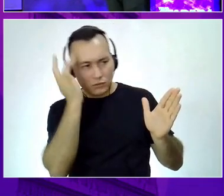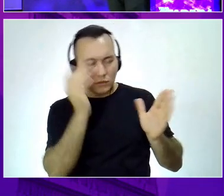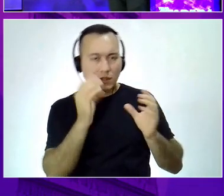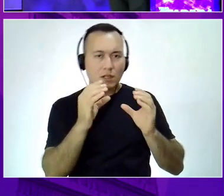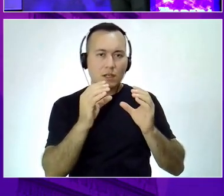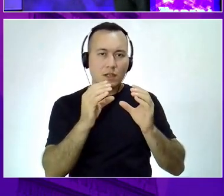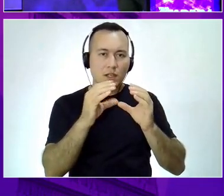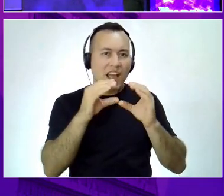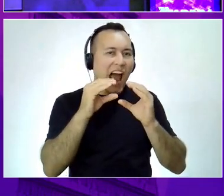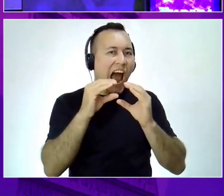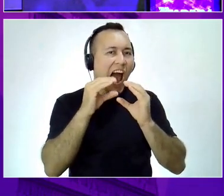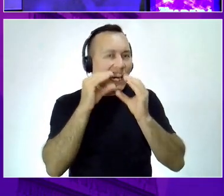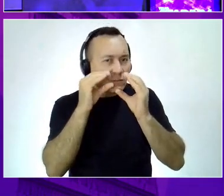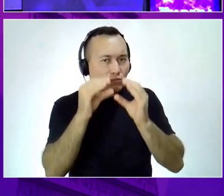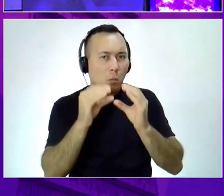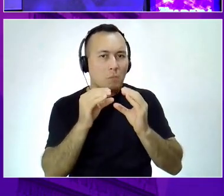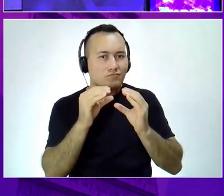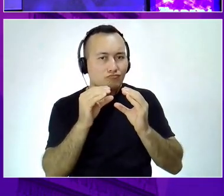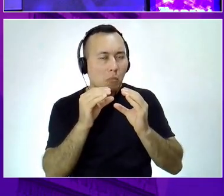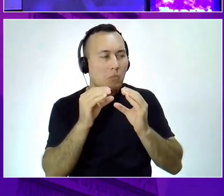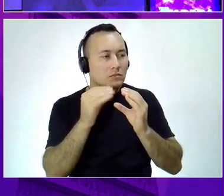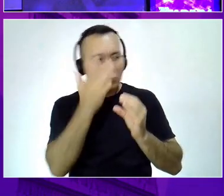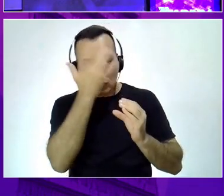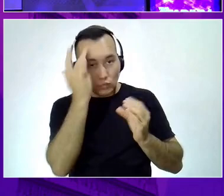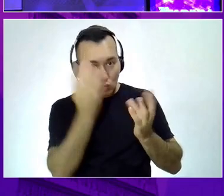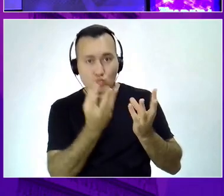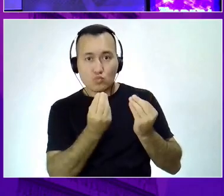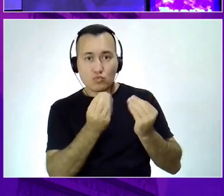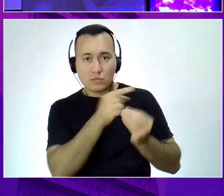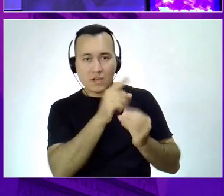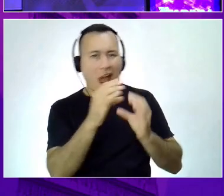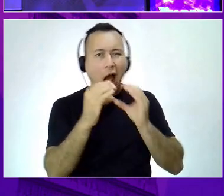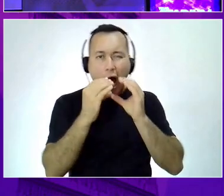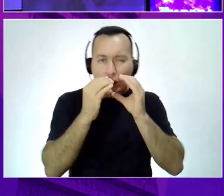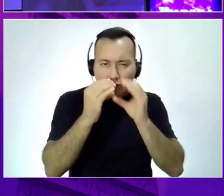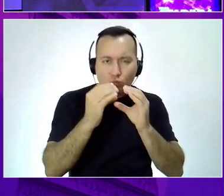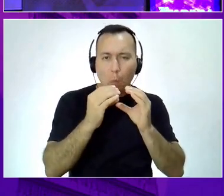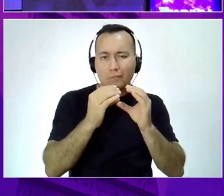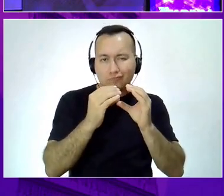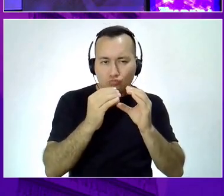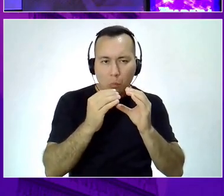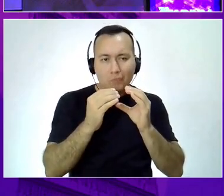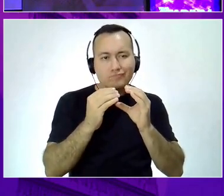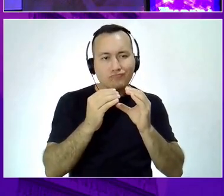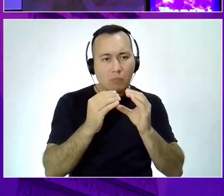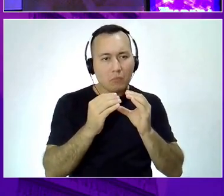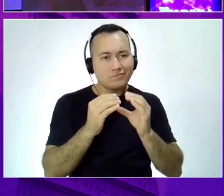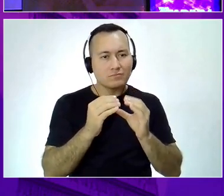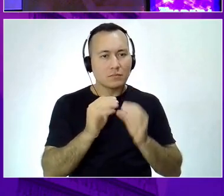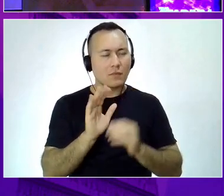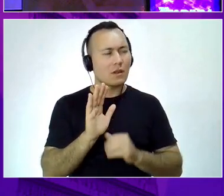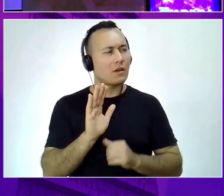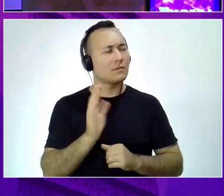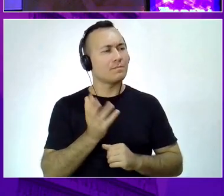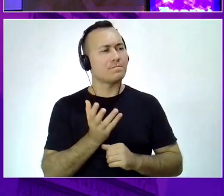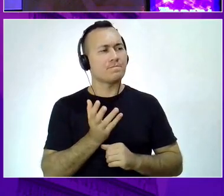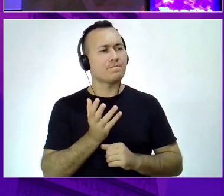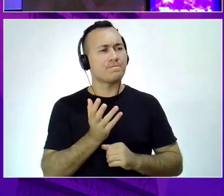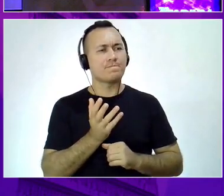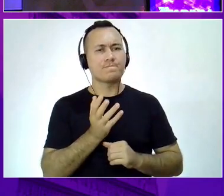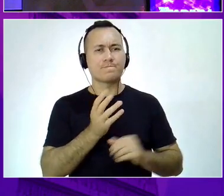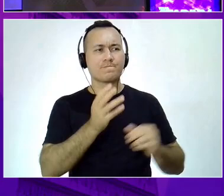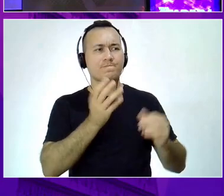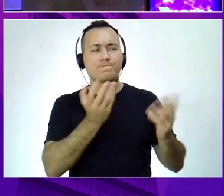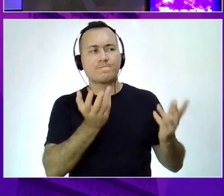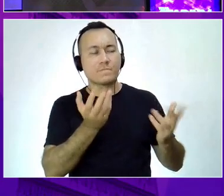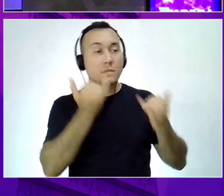não está conseguindo identificar o que tem nessa imagem porque ninguém pensou na transcrição. Então, esse é um problema. Testes de formulários de entrada de dados,